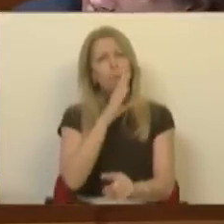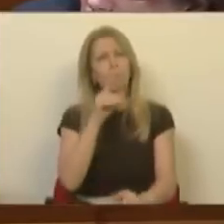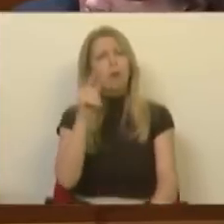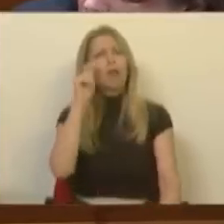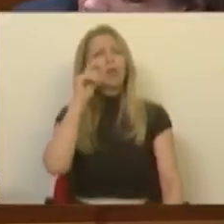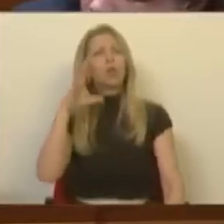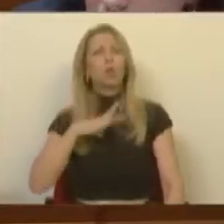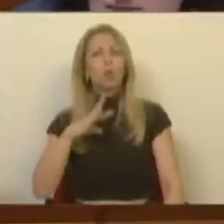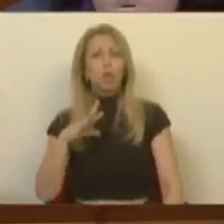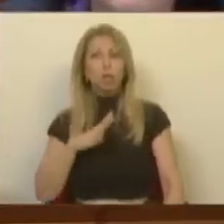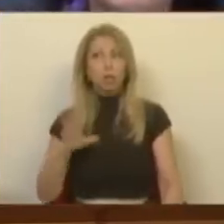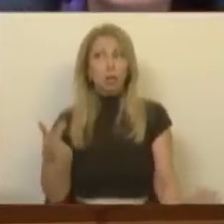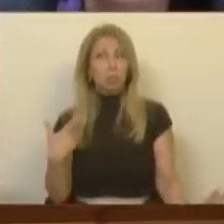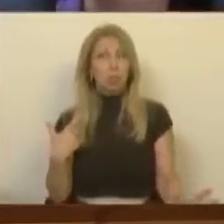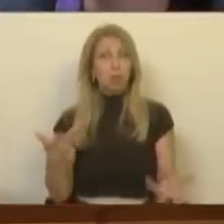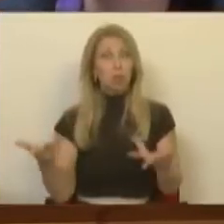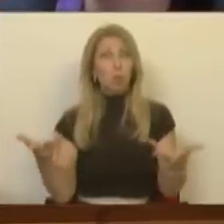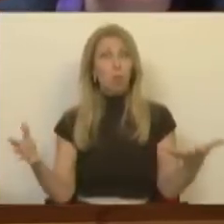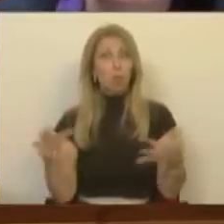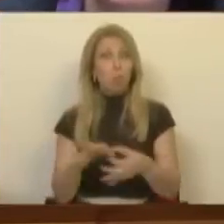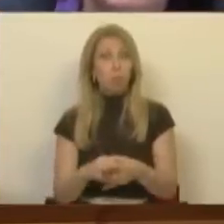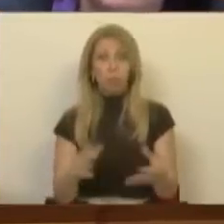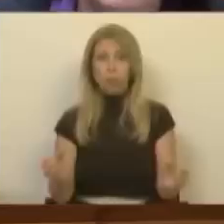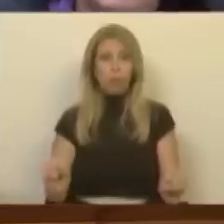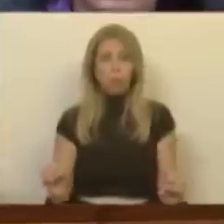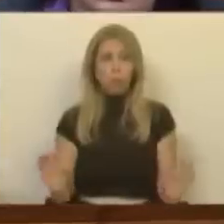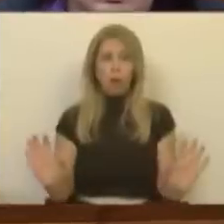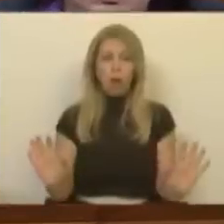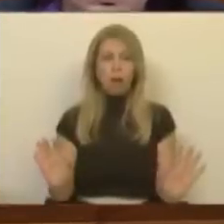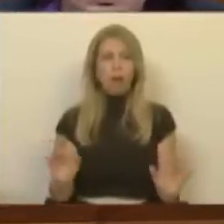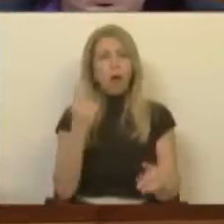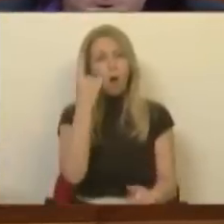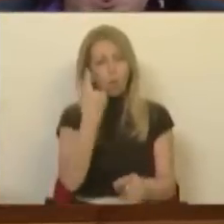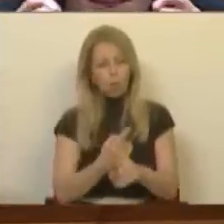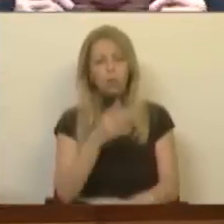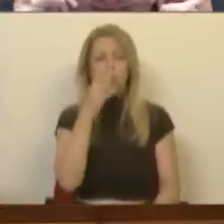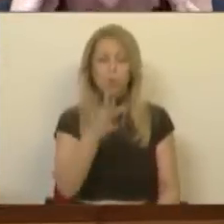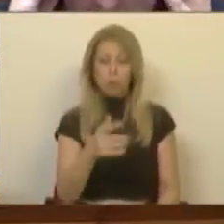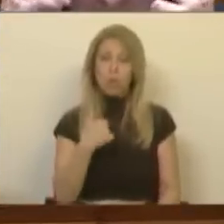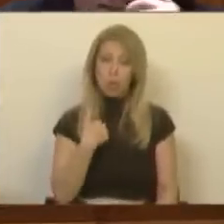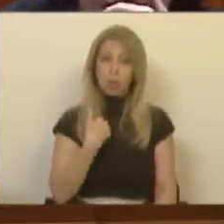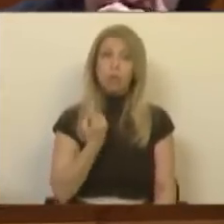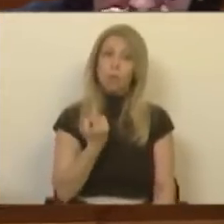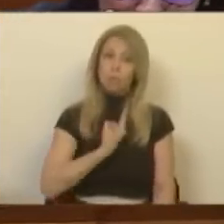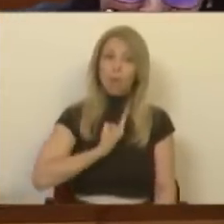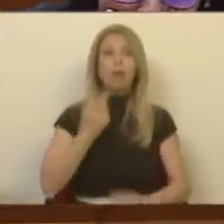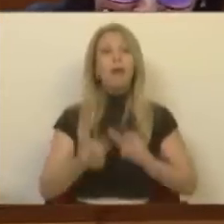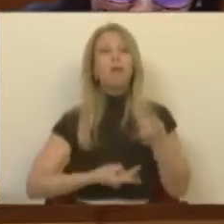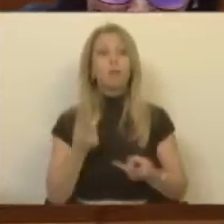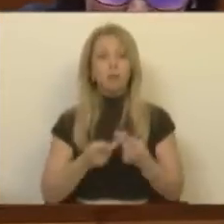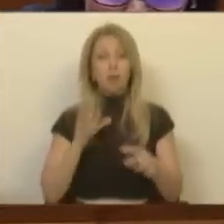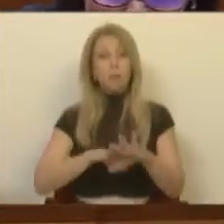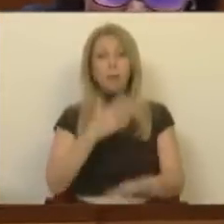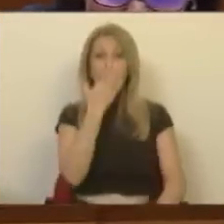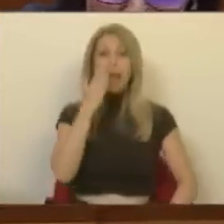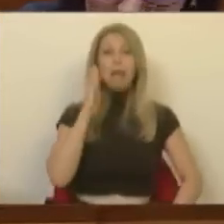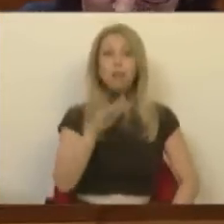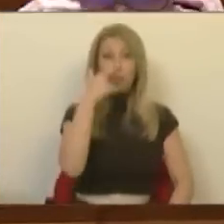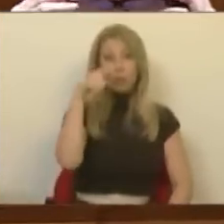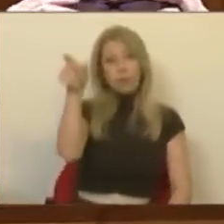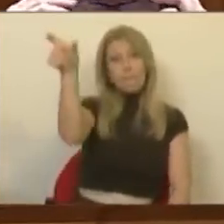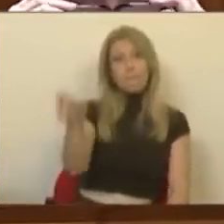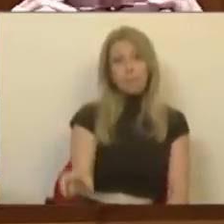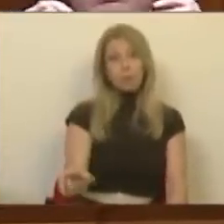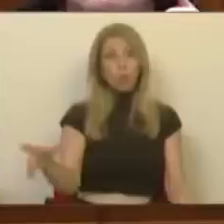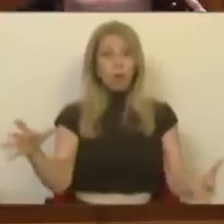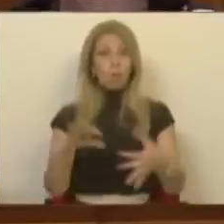estabelece uma relação e outra há uma coisa que eu digo e isso é o que me completa avaliar que é relativamente ao comportamento da pessoa que